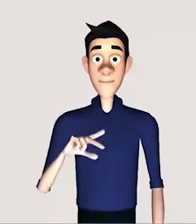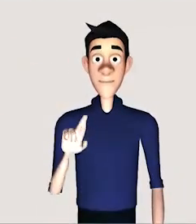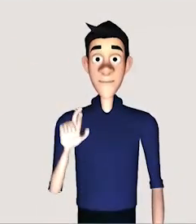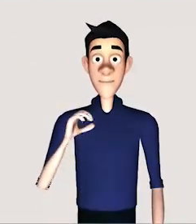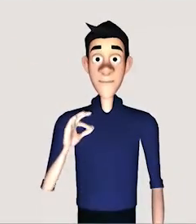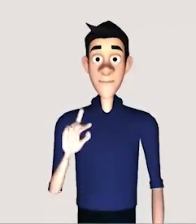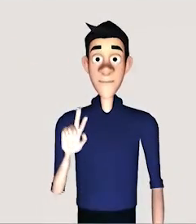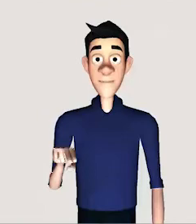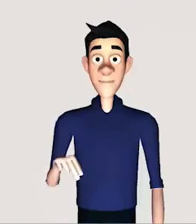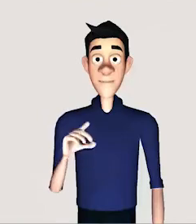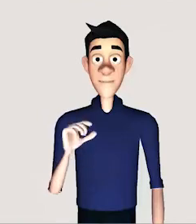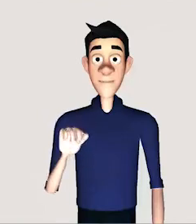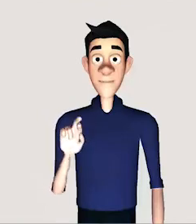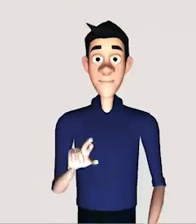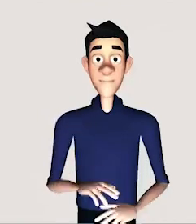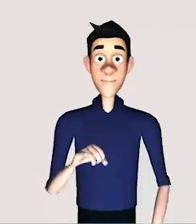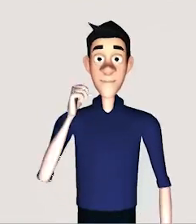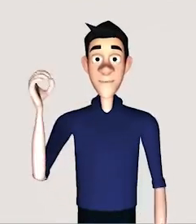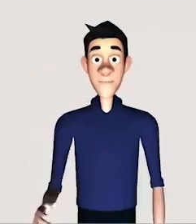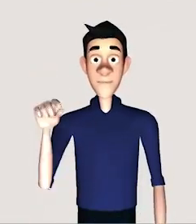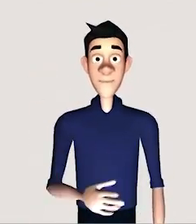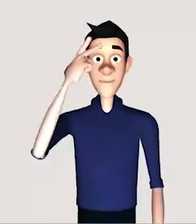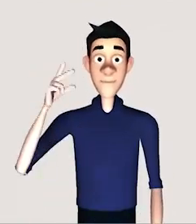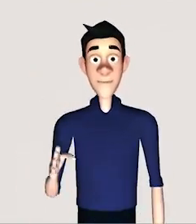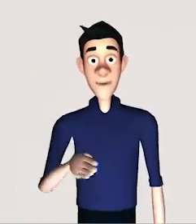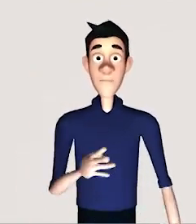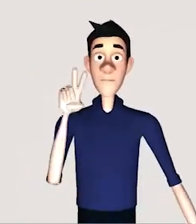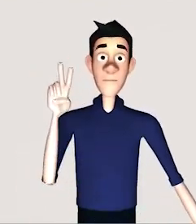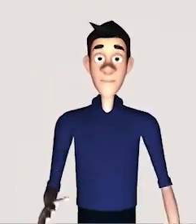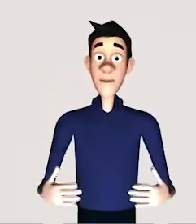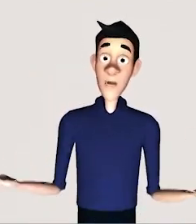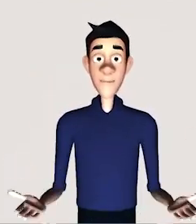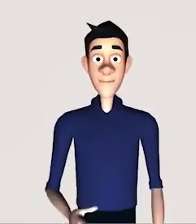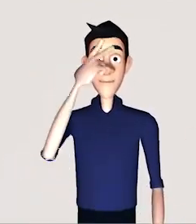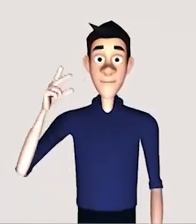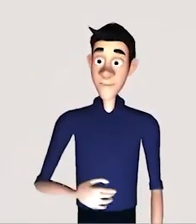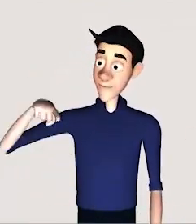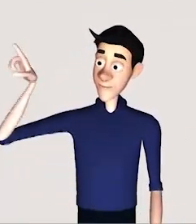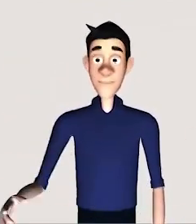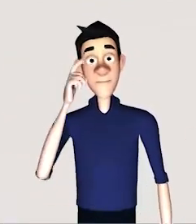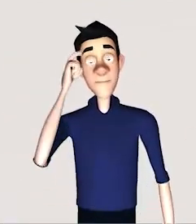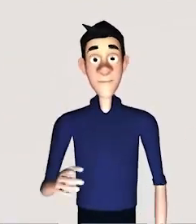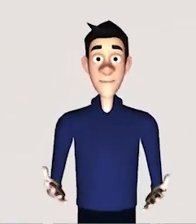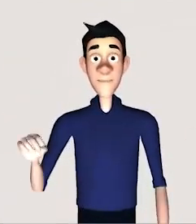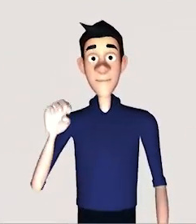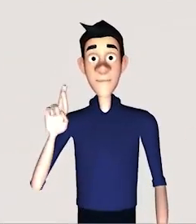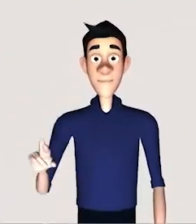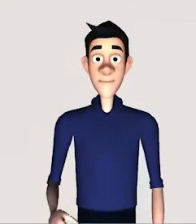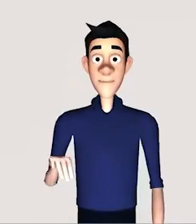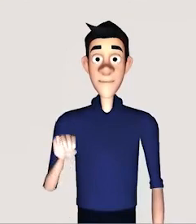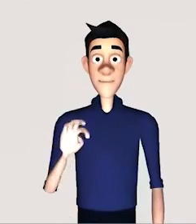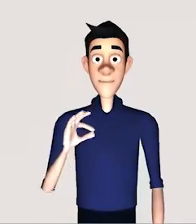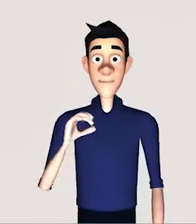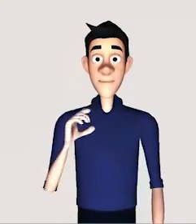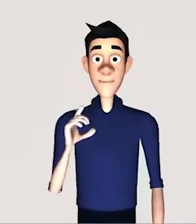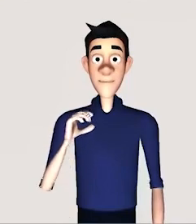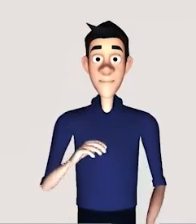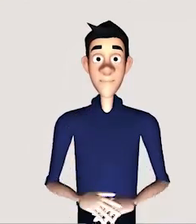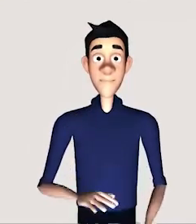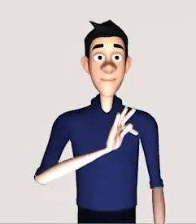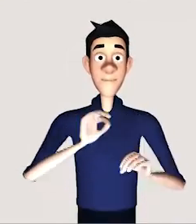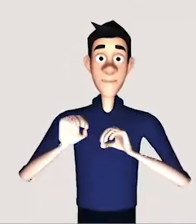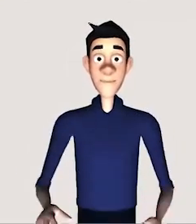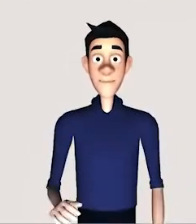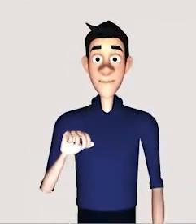cada um daqueles estudos que a gente já mencionou. Então, vocês vão entender também que método e técnica são duas